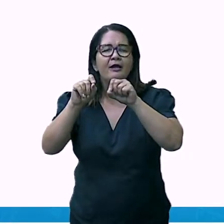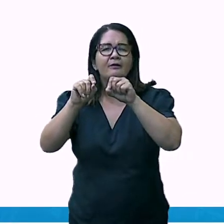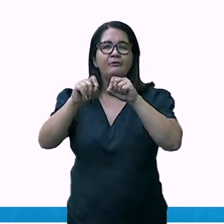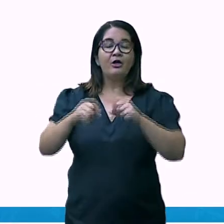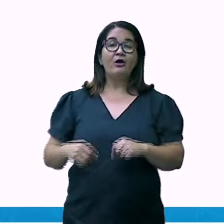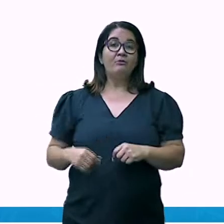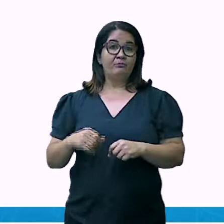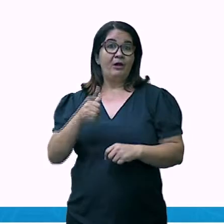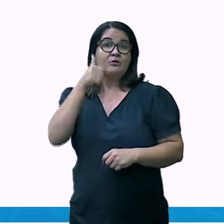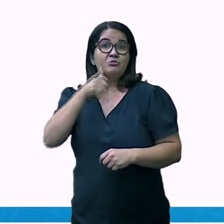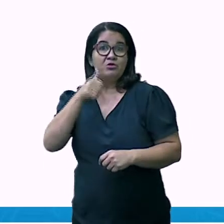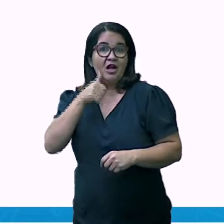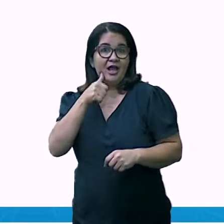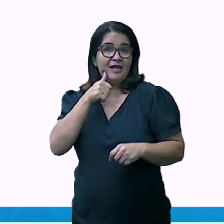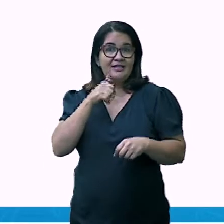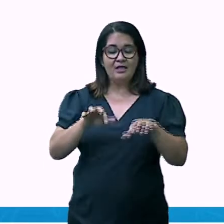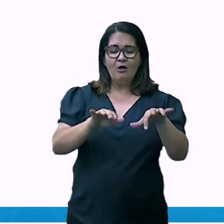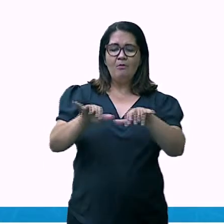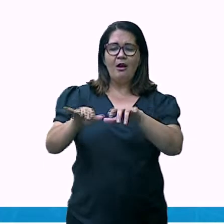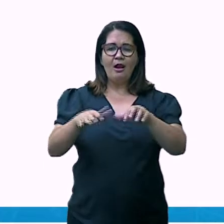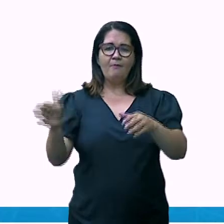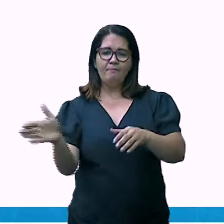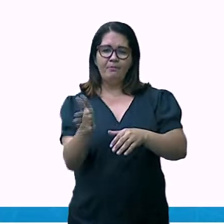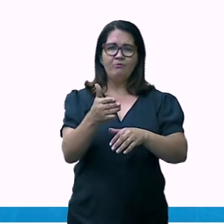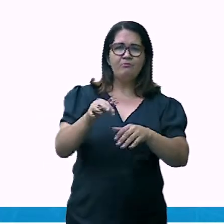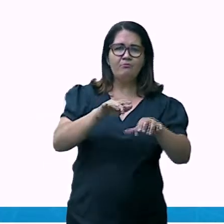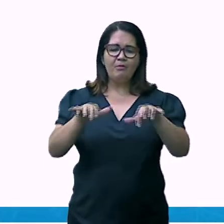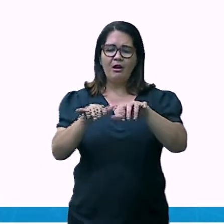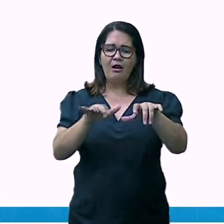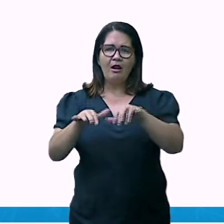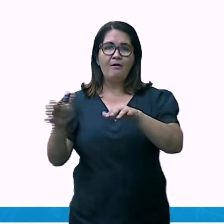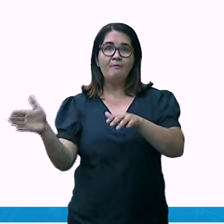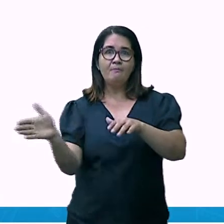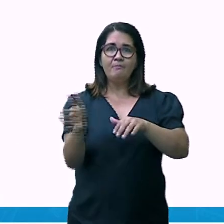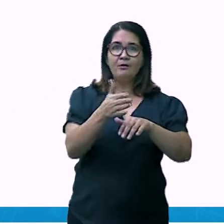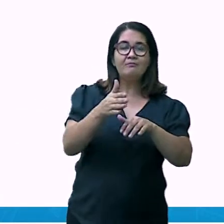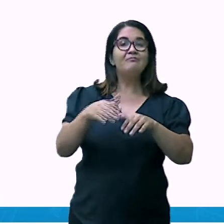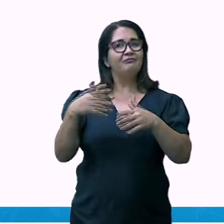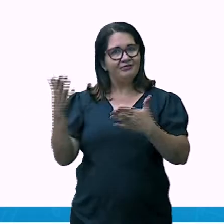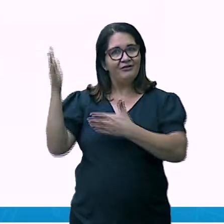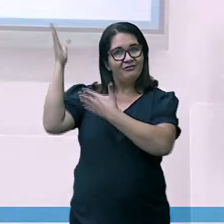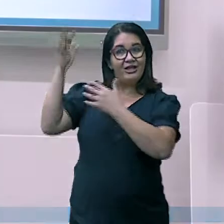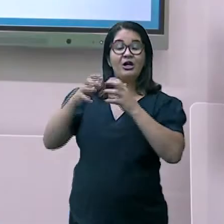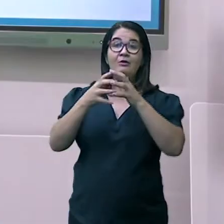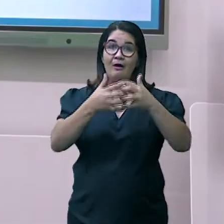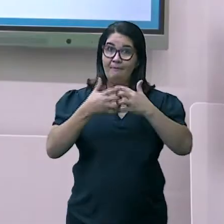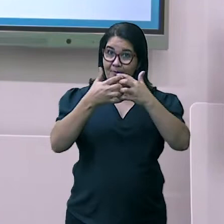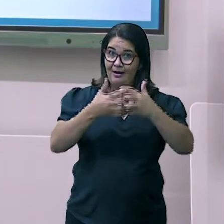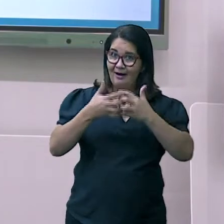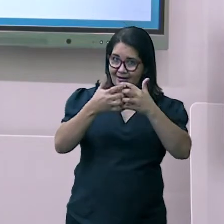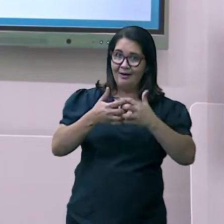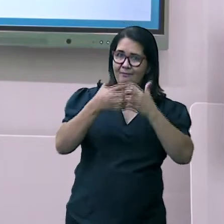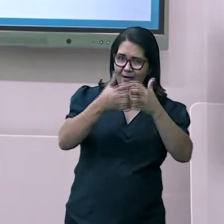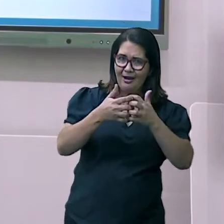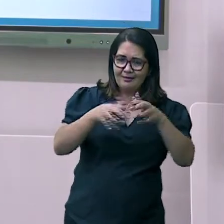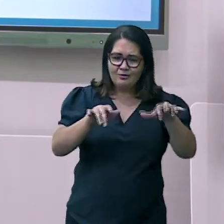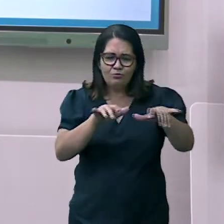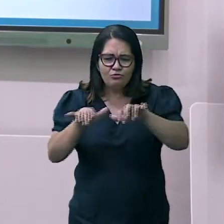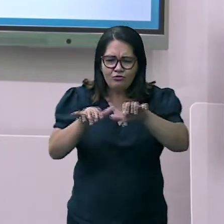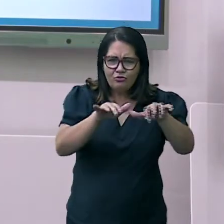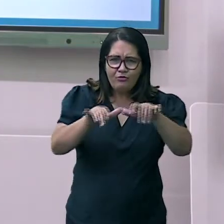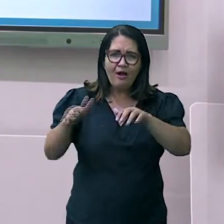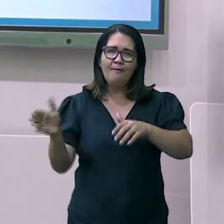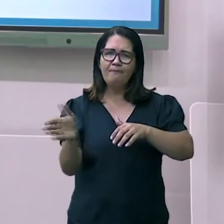abaixo temos o caixeiro viajante. As datilógrafas eram quem usavam as máquinas de